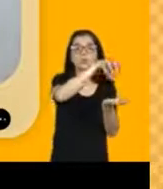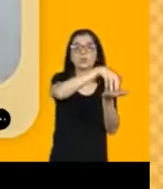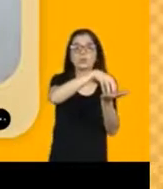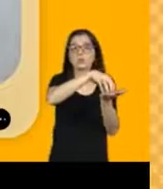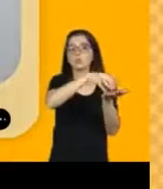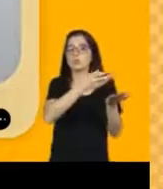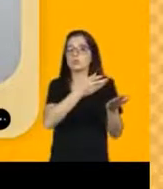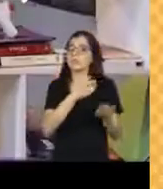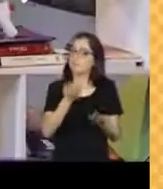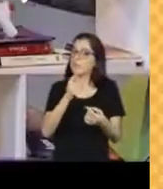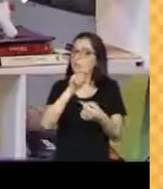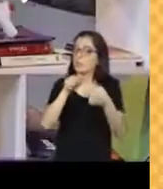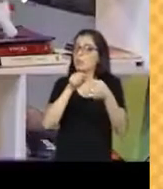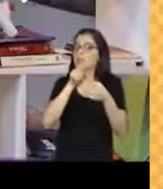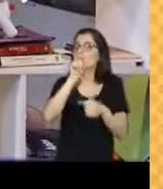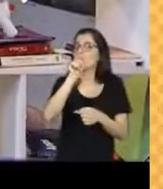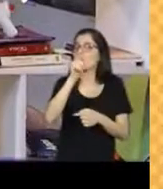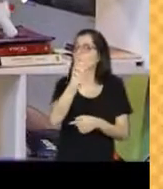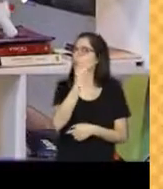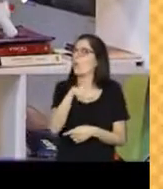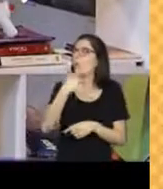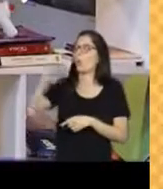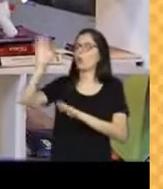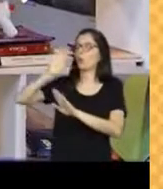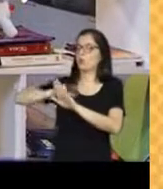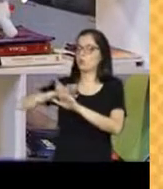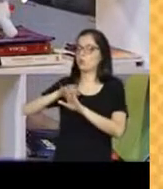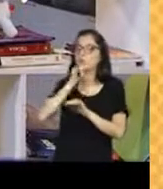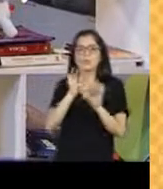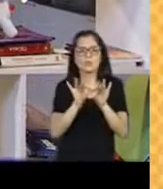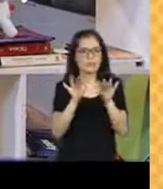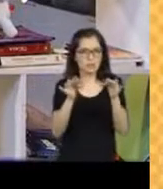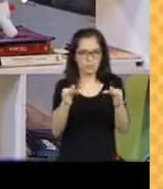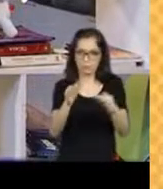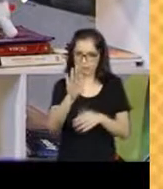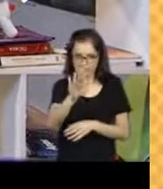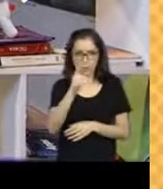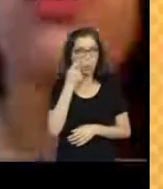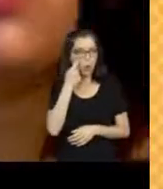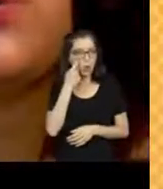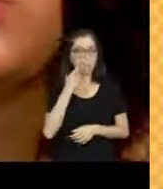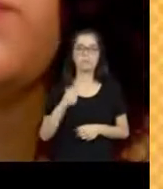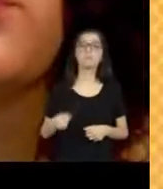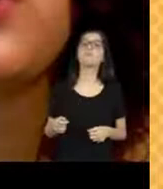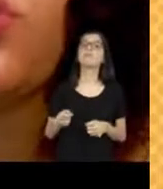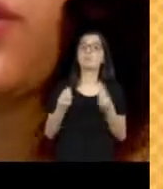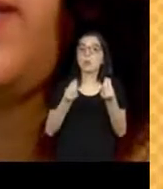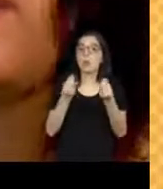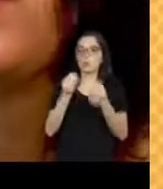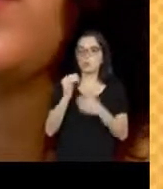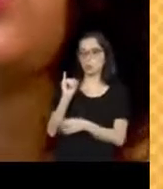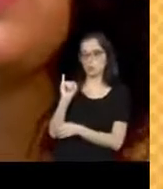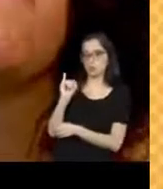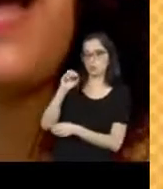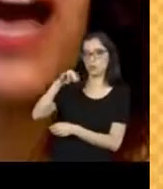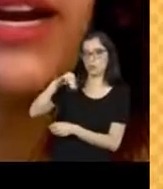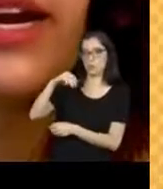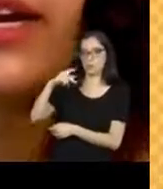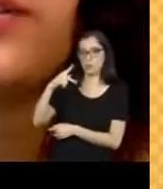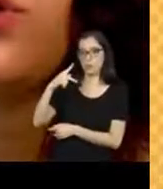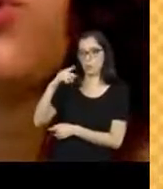um objetivo muito específico. Existem outras técnicas mais simples, como, por exemplo, o conteúdo impostor, que é você